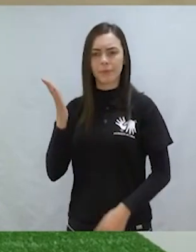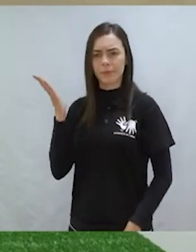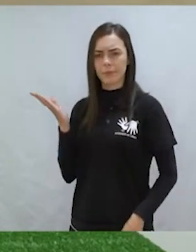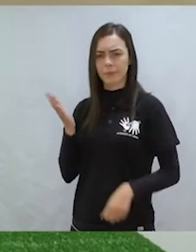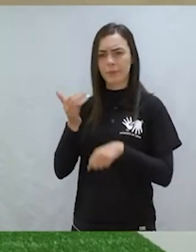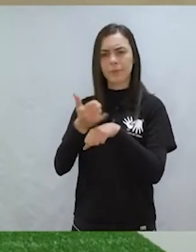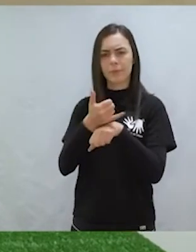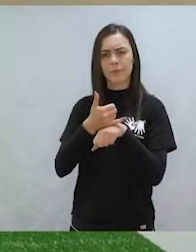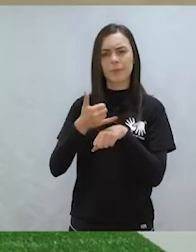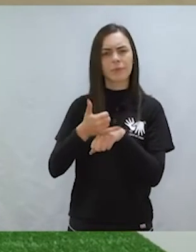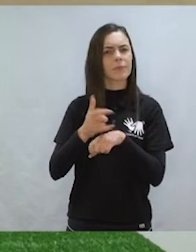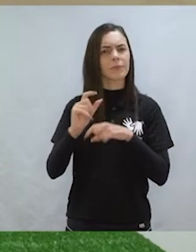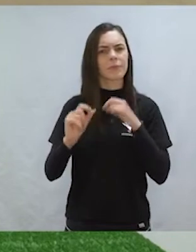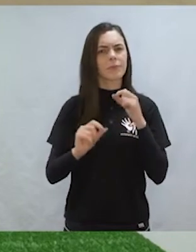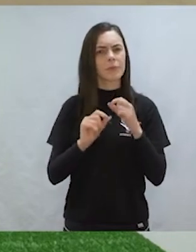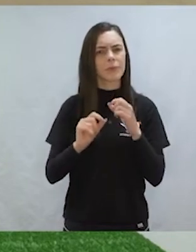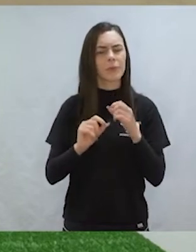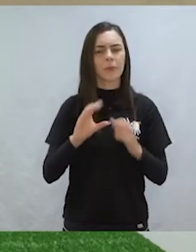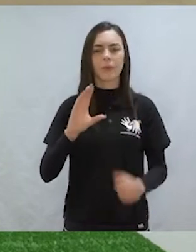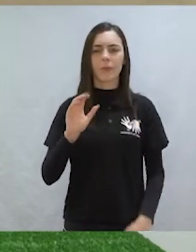desses objetos, que é o